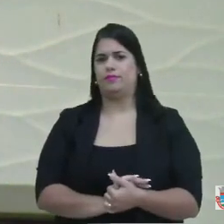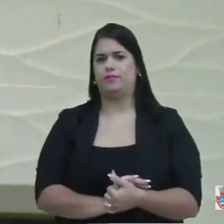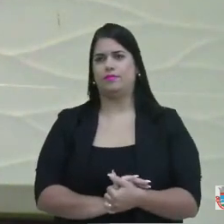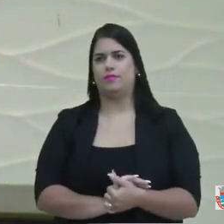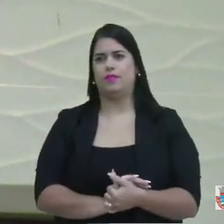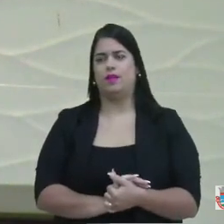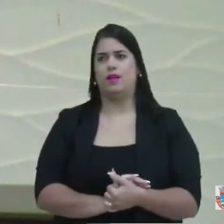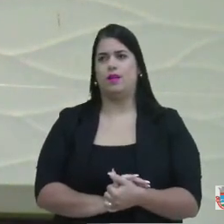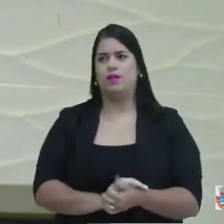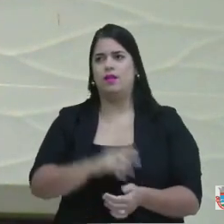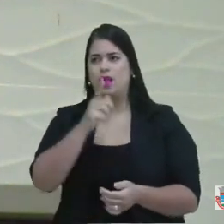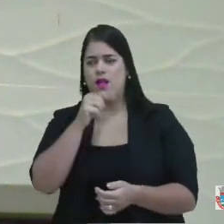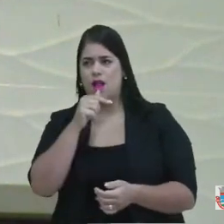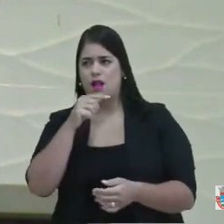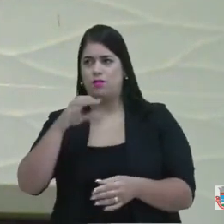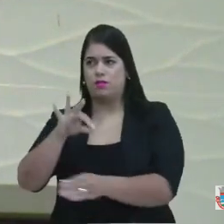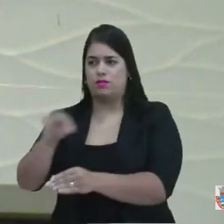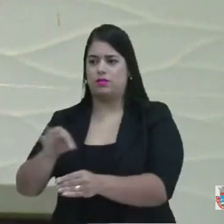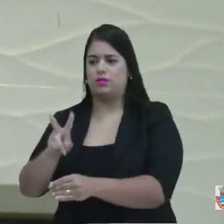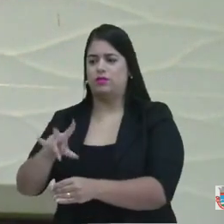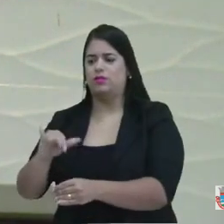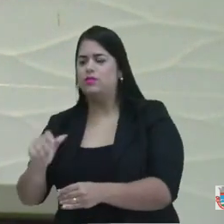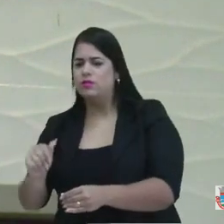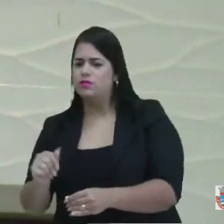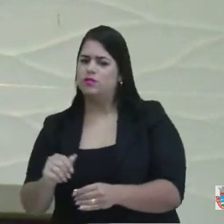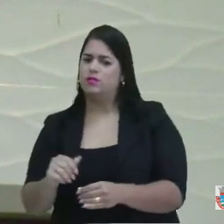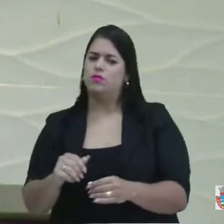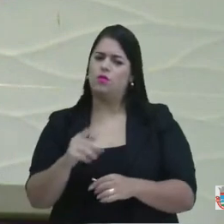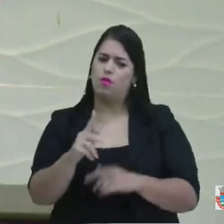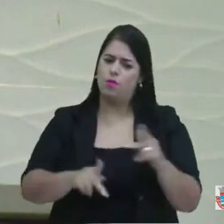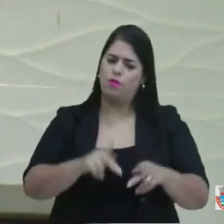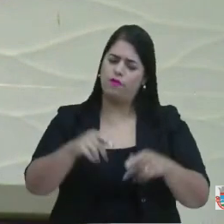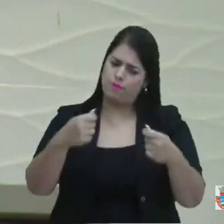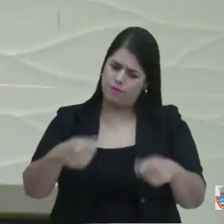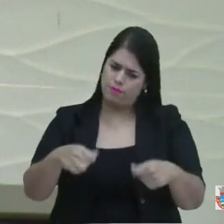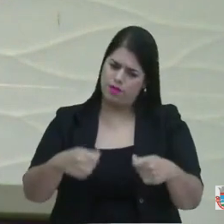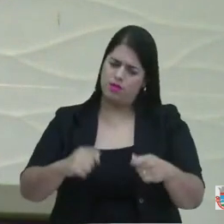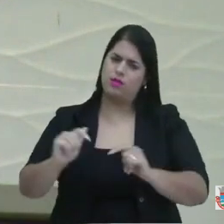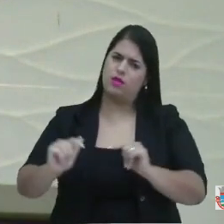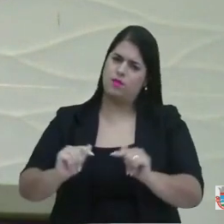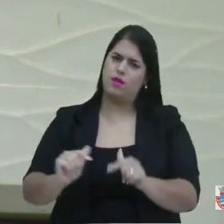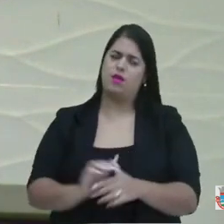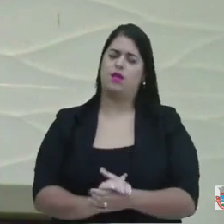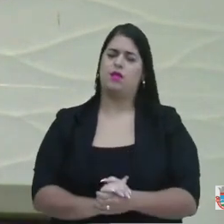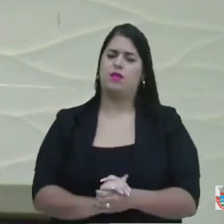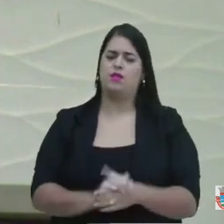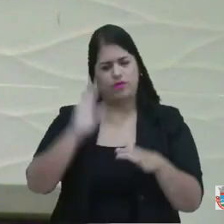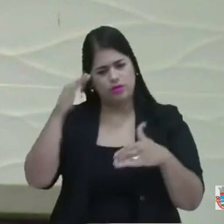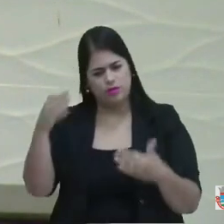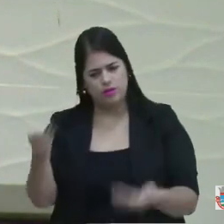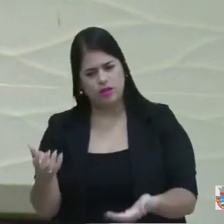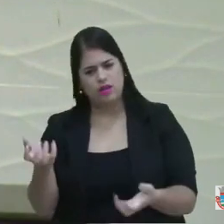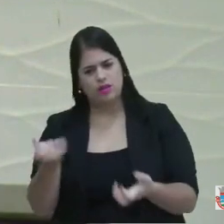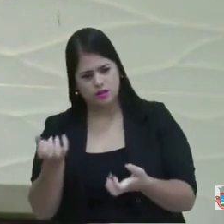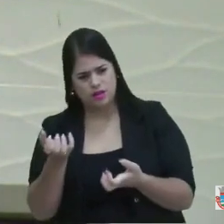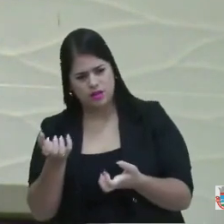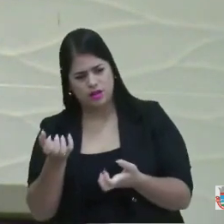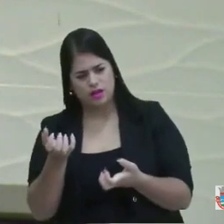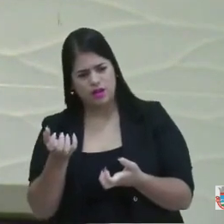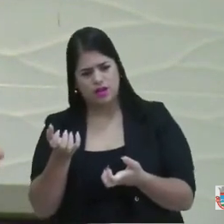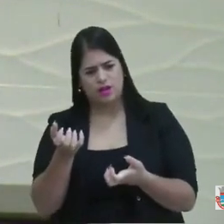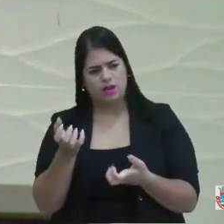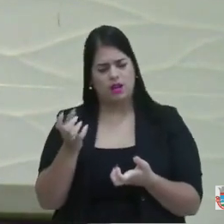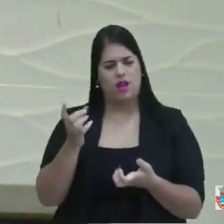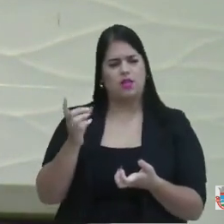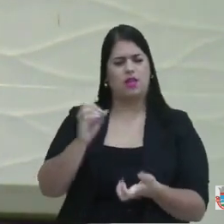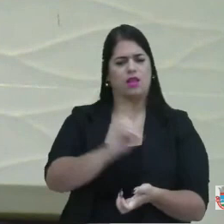não. Deixa o pessoal da Compesa trabalhar. Procura arrumar voto de outra forma. Se a Vossa Excelência quiser dar nome à deputada,